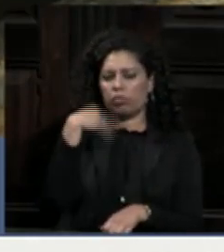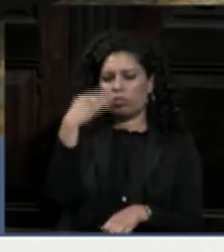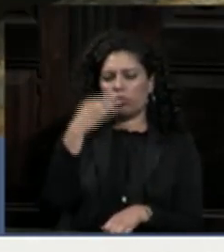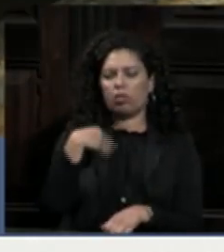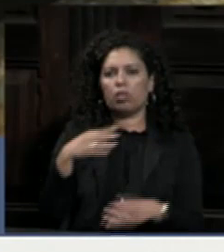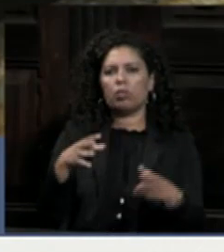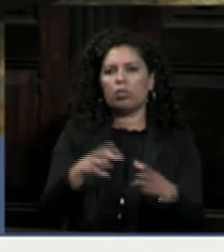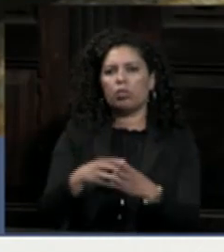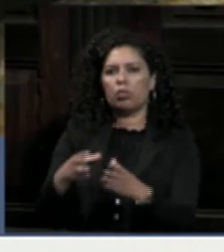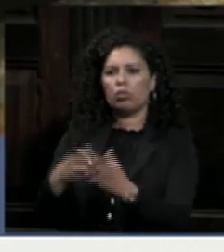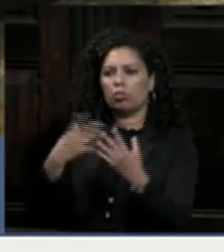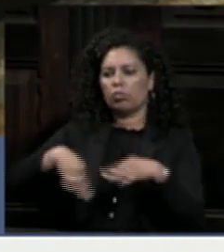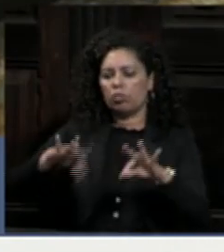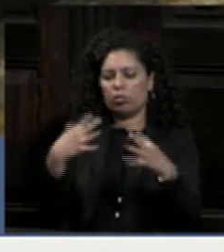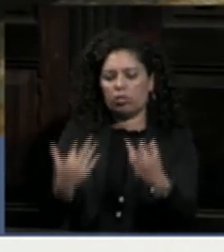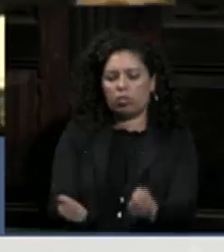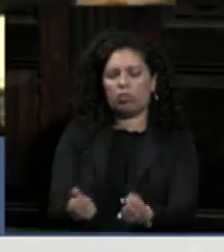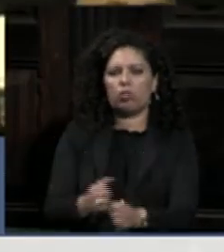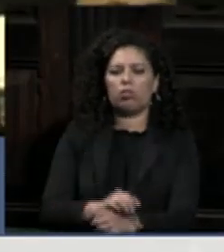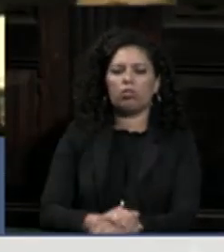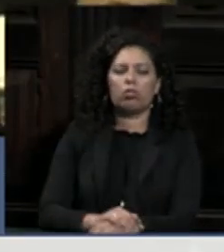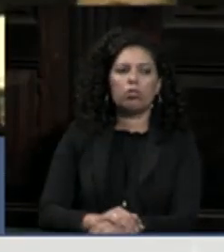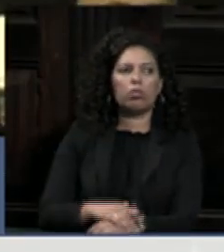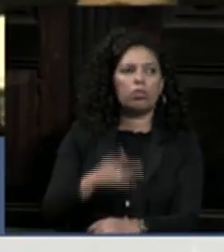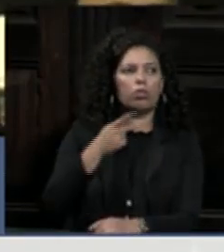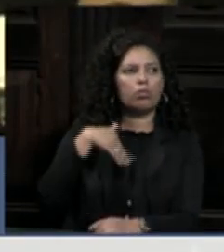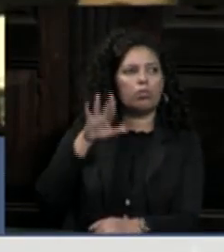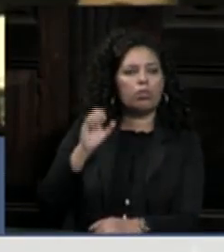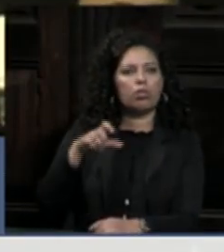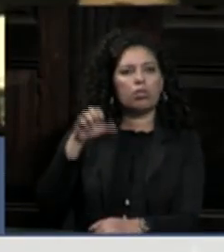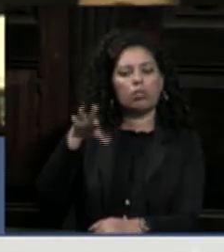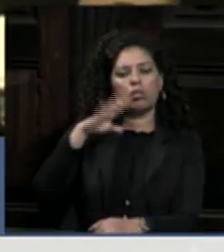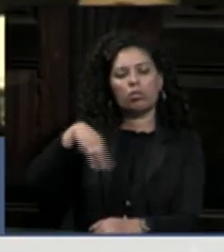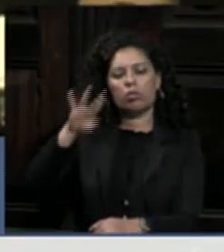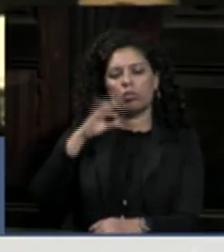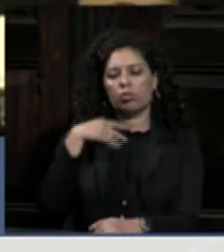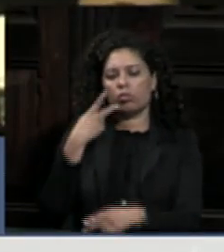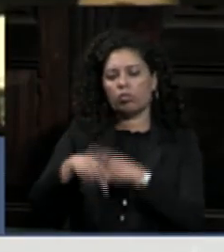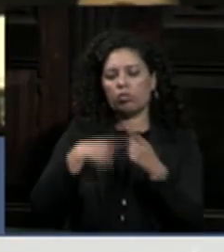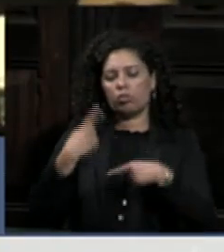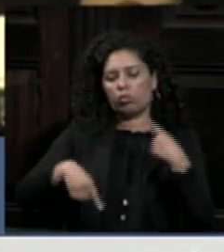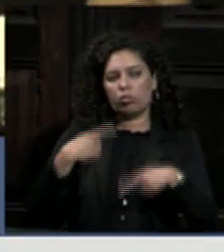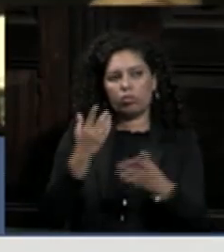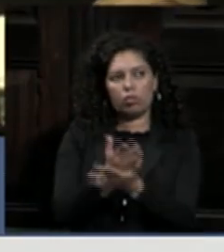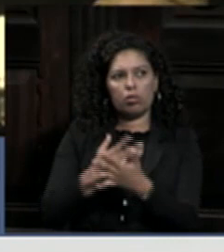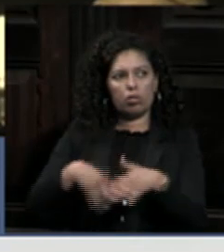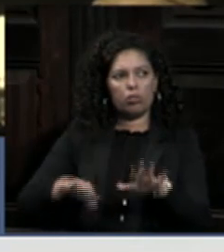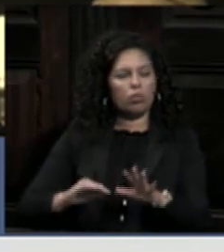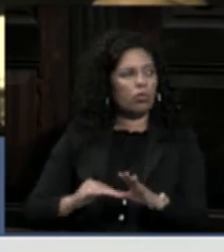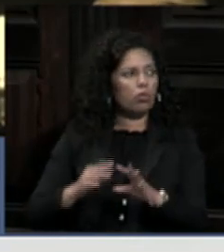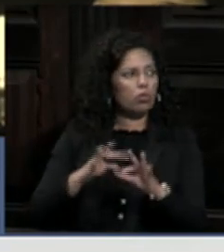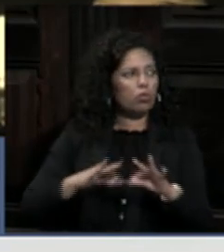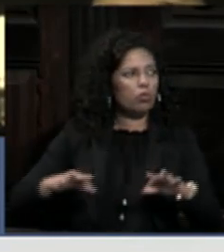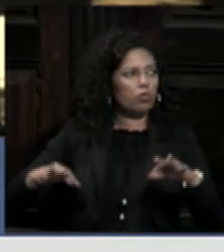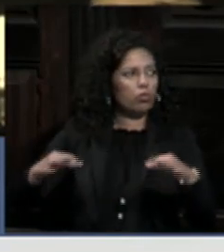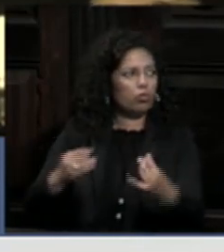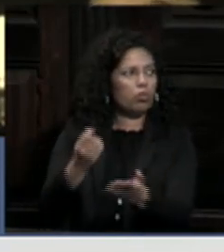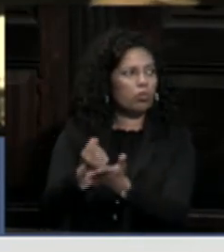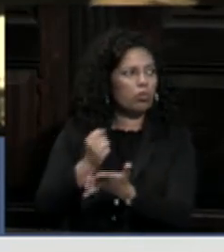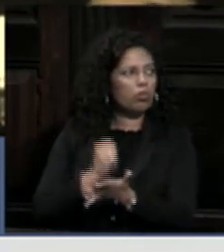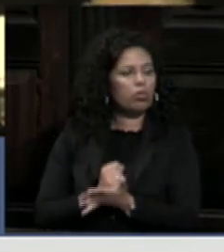mérito favorável com os pareceres emitidos discussão alguém que queira discutir se a discussão e votação sobre a prova de combustão